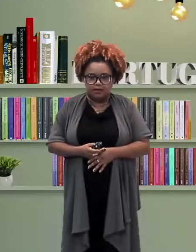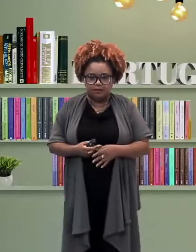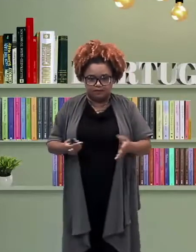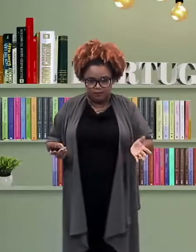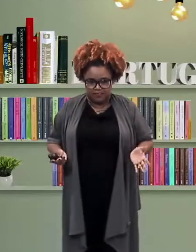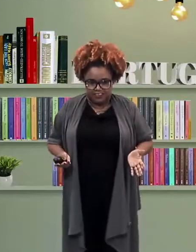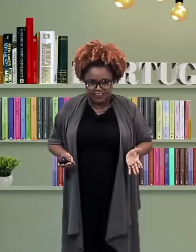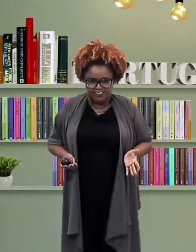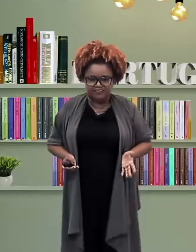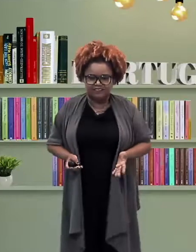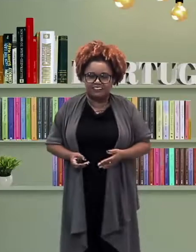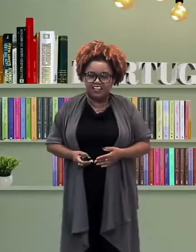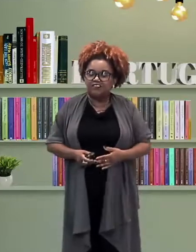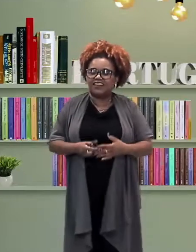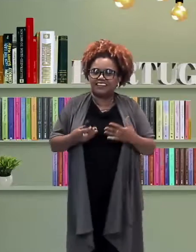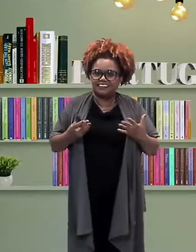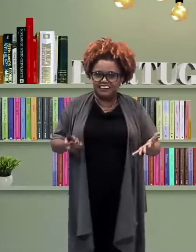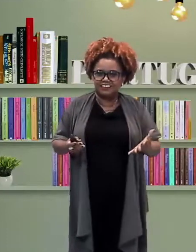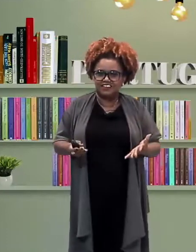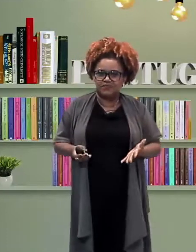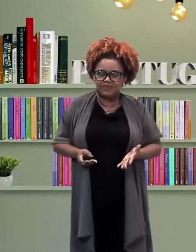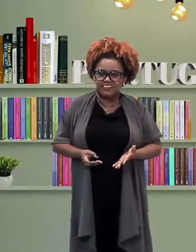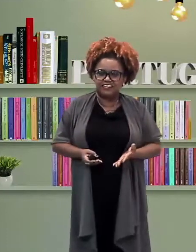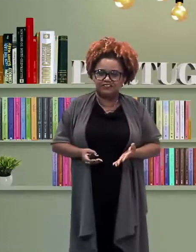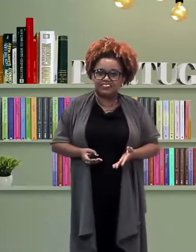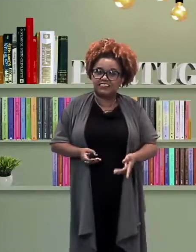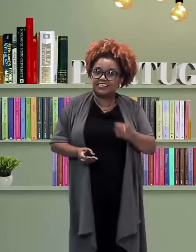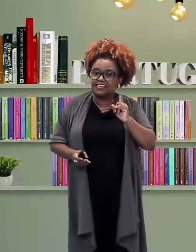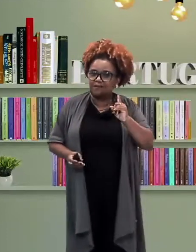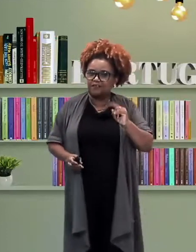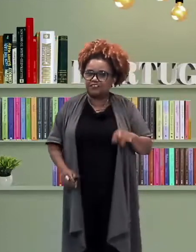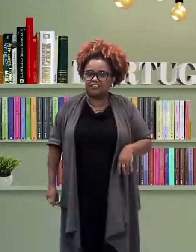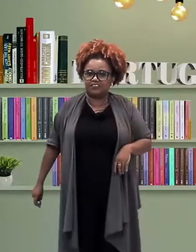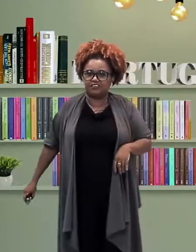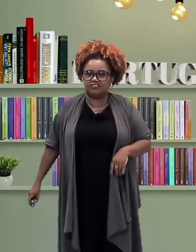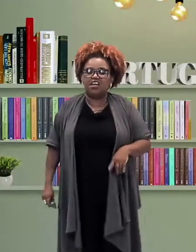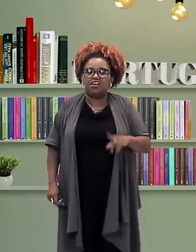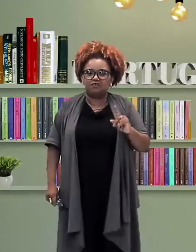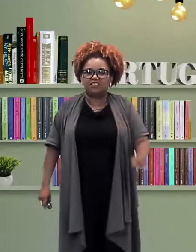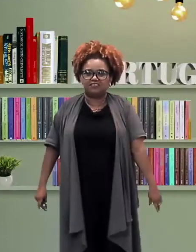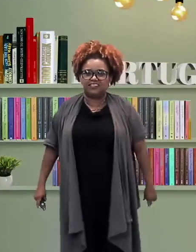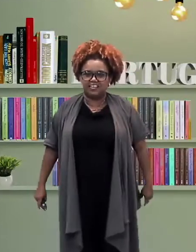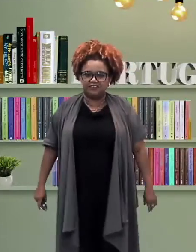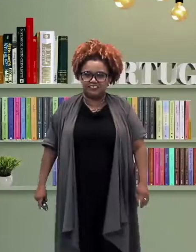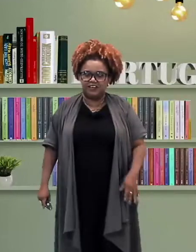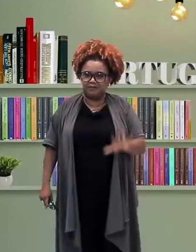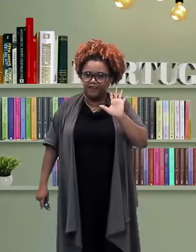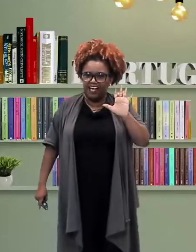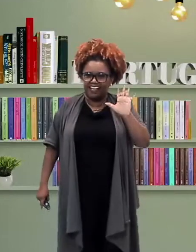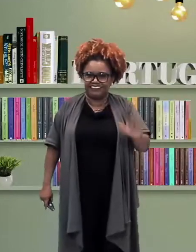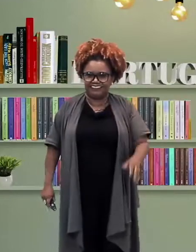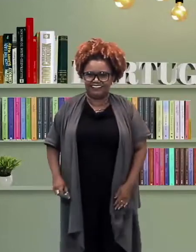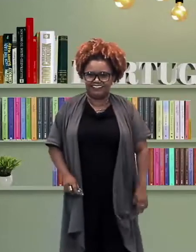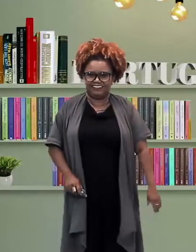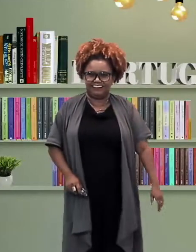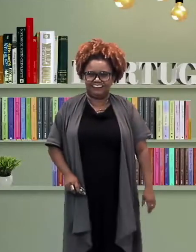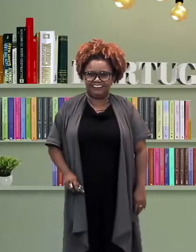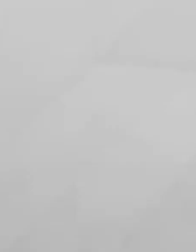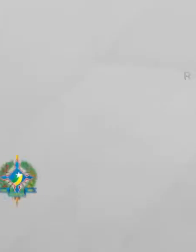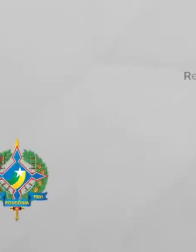texto. Primeiro parágrafo, pois, porém, segundo parágrafo, de